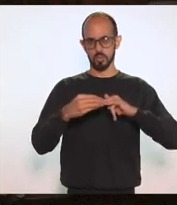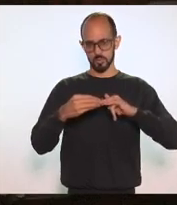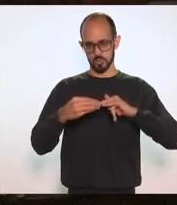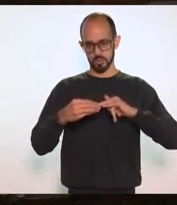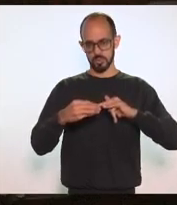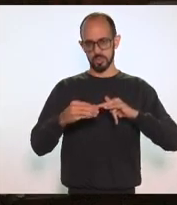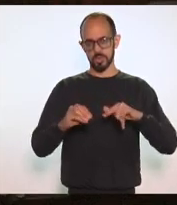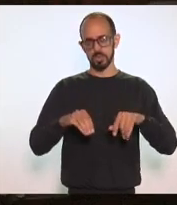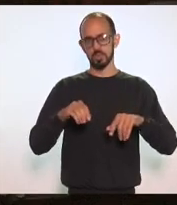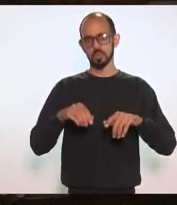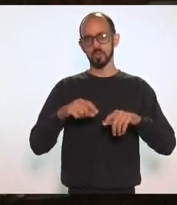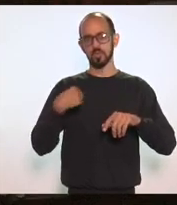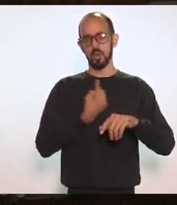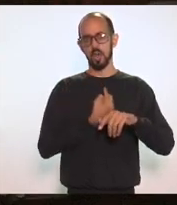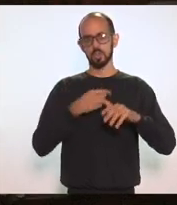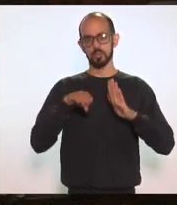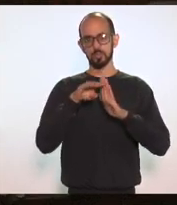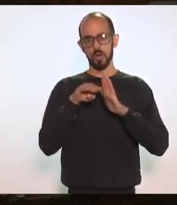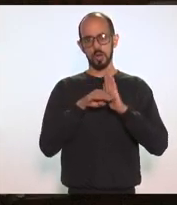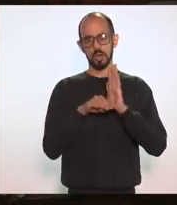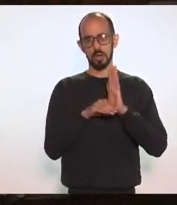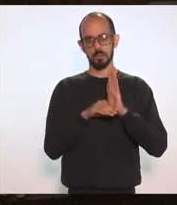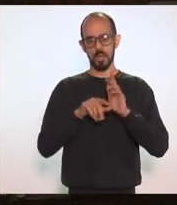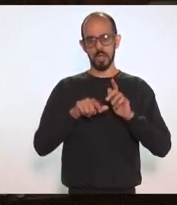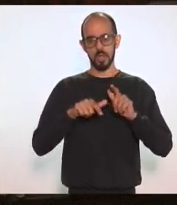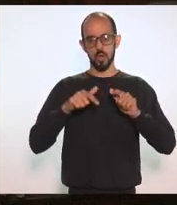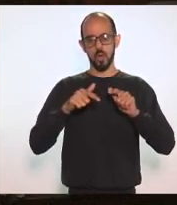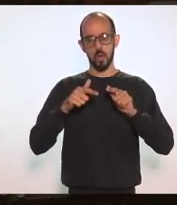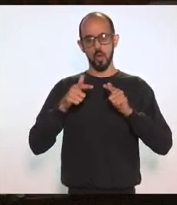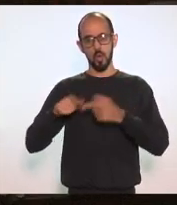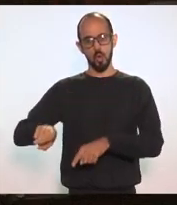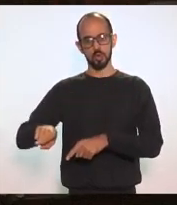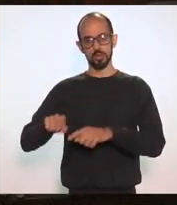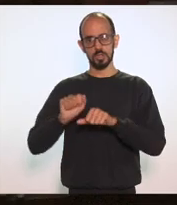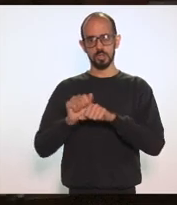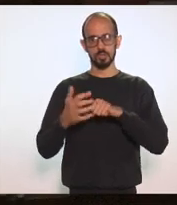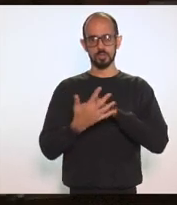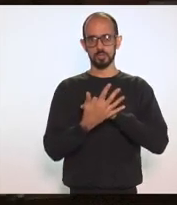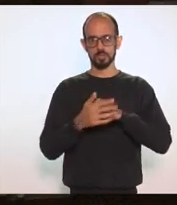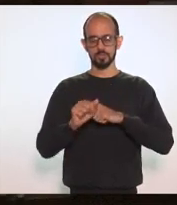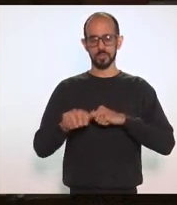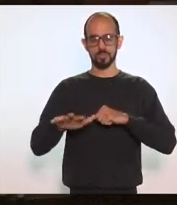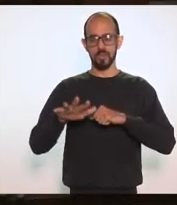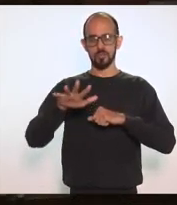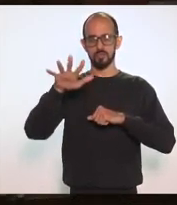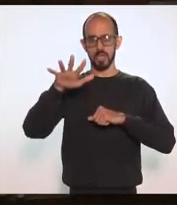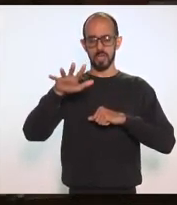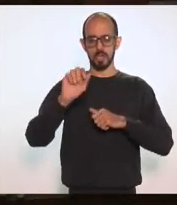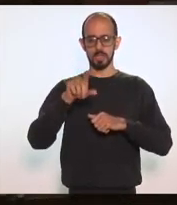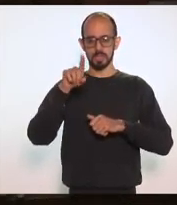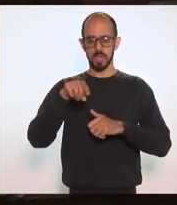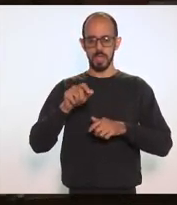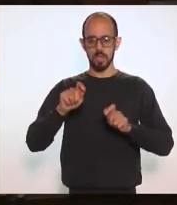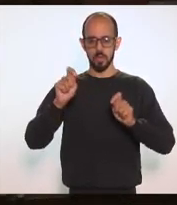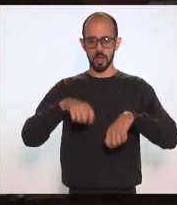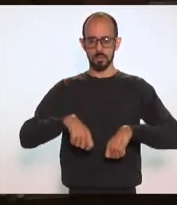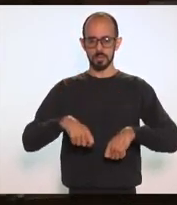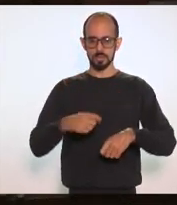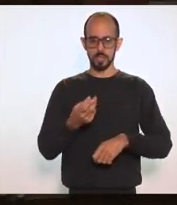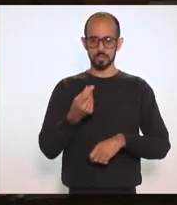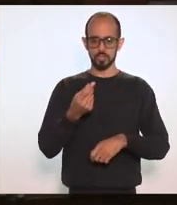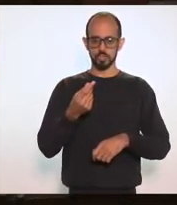do nosso programa de enfrentamento à Covid-19 nos territórios de favela, com recursos